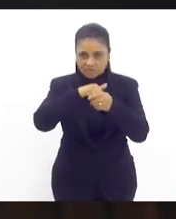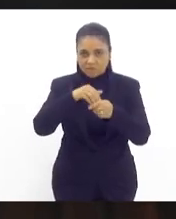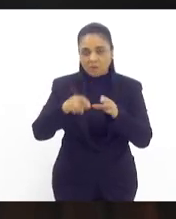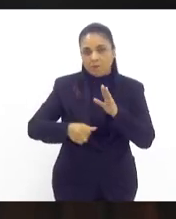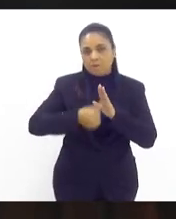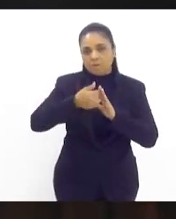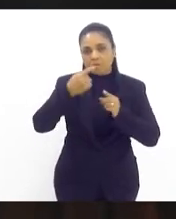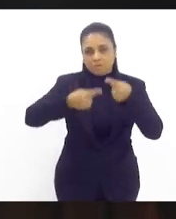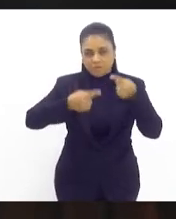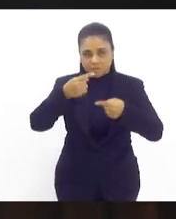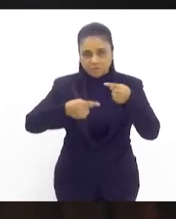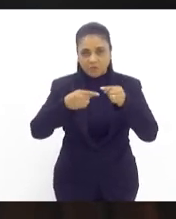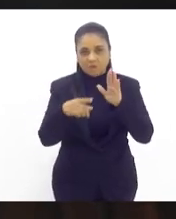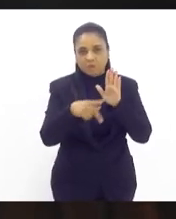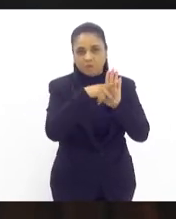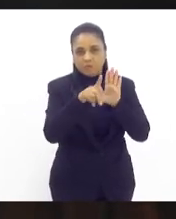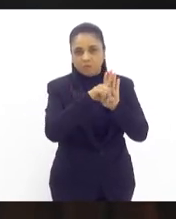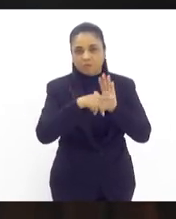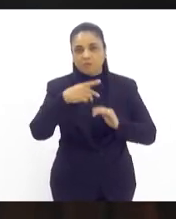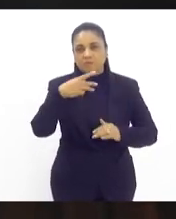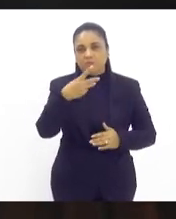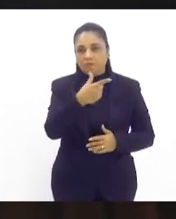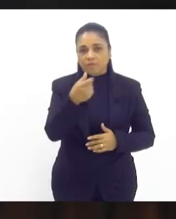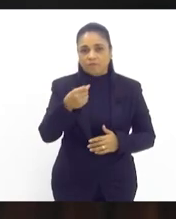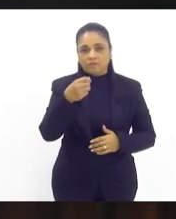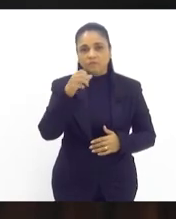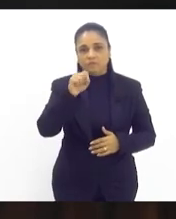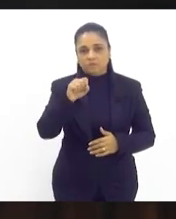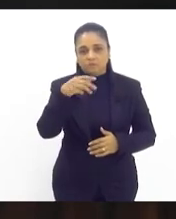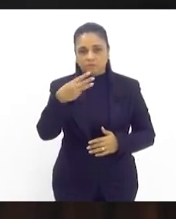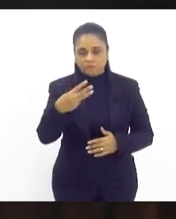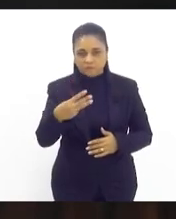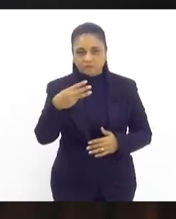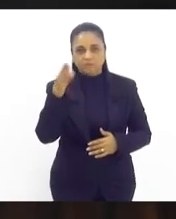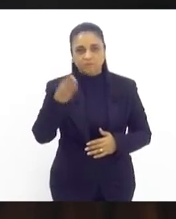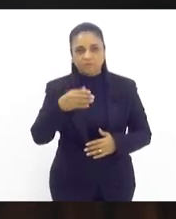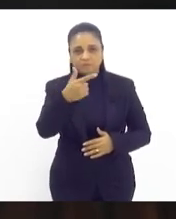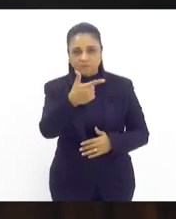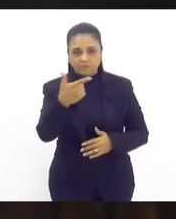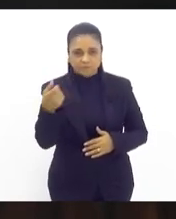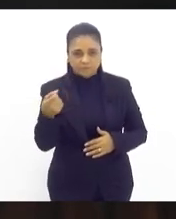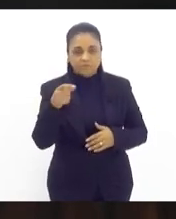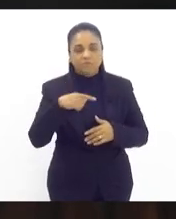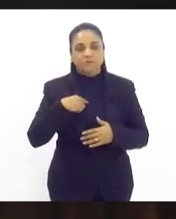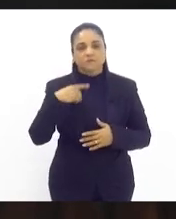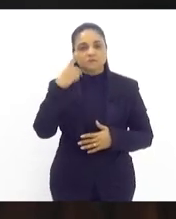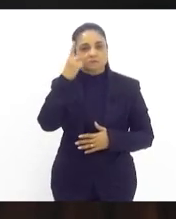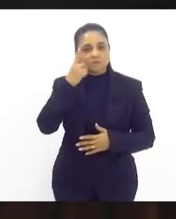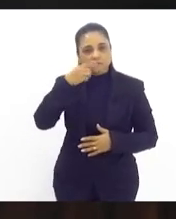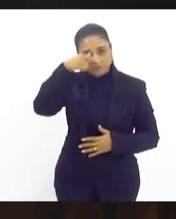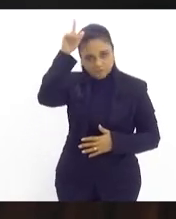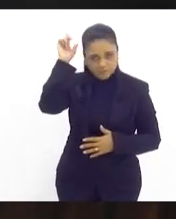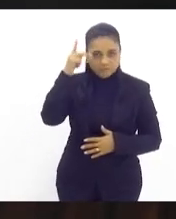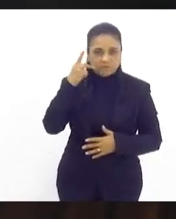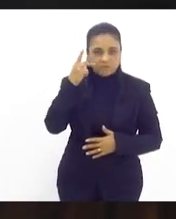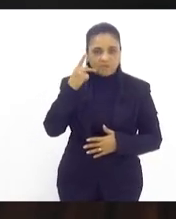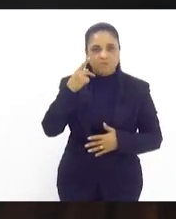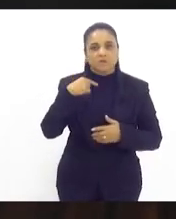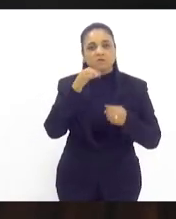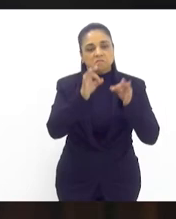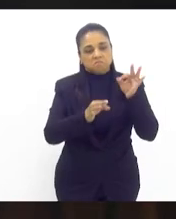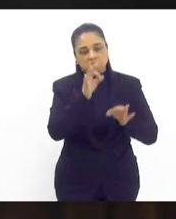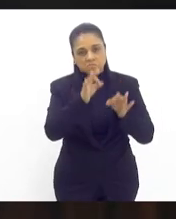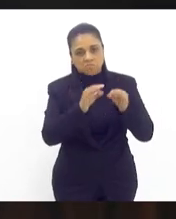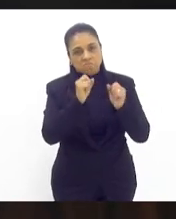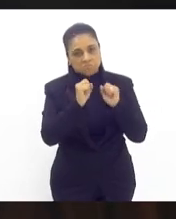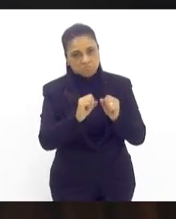discussão projeto de lei número 2083 2020 de autoria do deputado Luís Paulo que autoriza o poder executivo do Estado do Rio de Janeiro